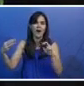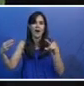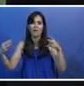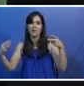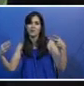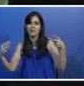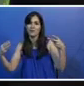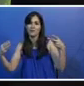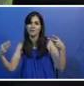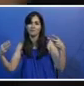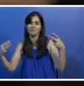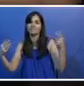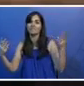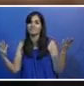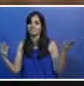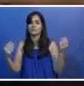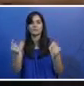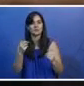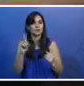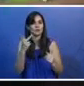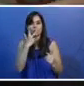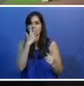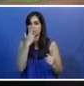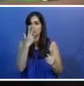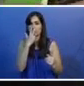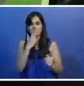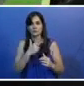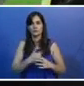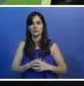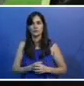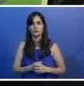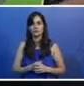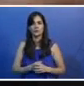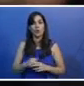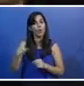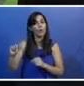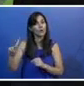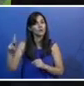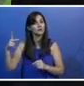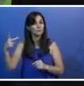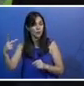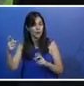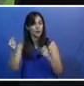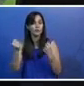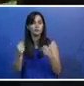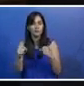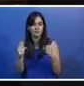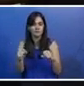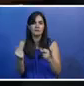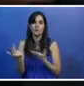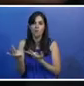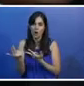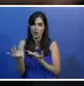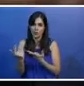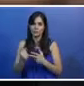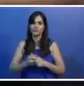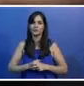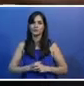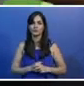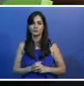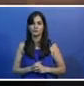a letra é igual e os dois têm expoente. O expoente também tem que ser igual,